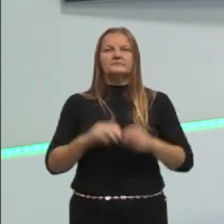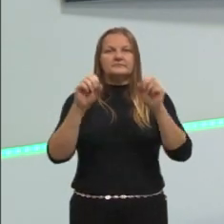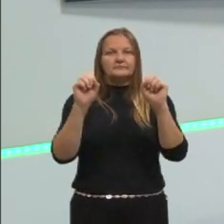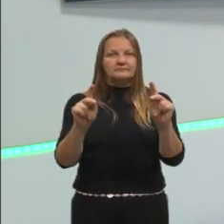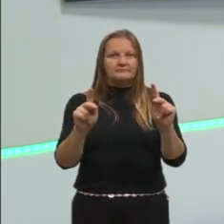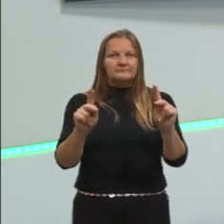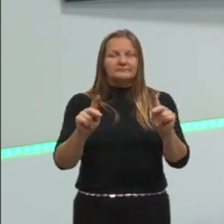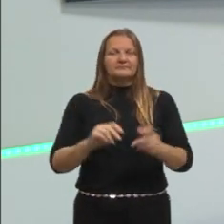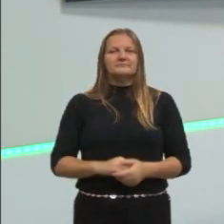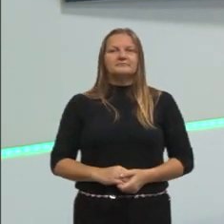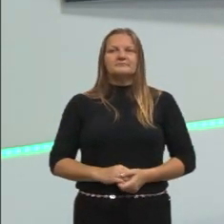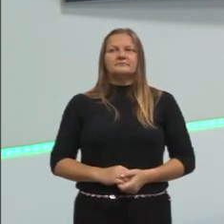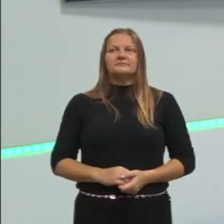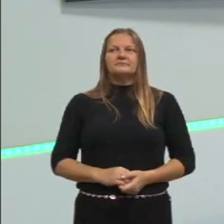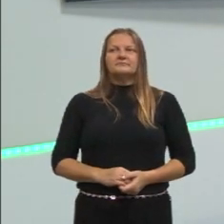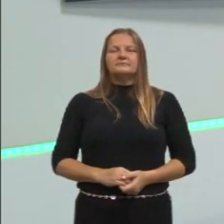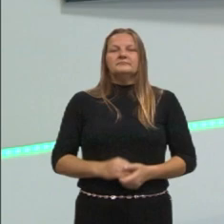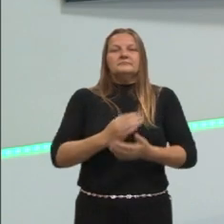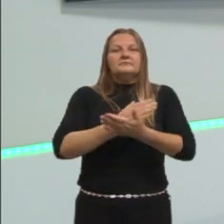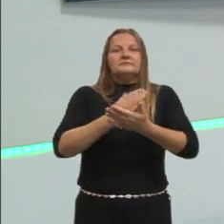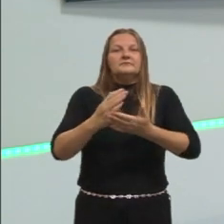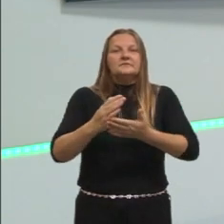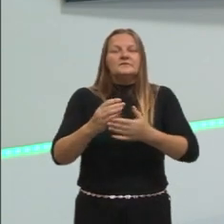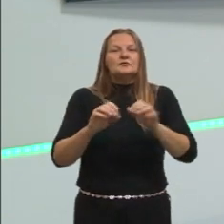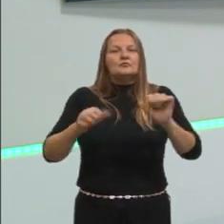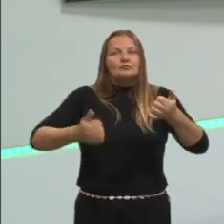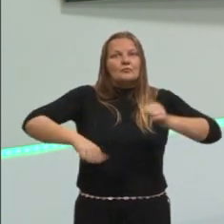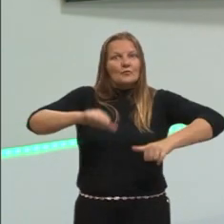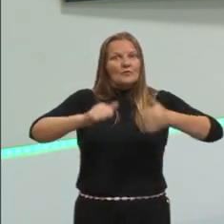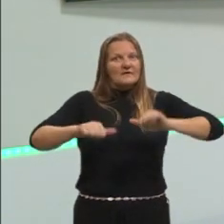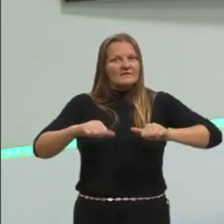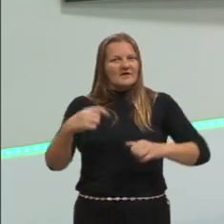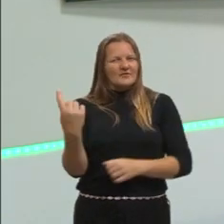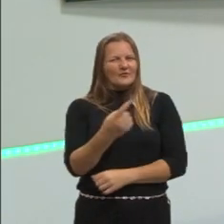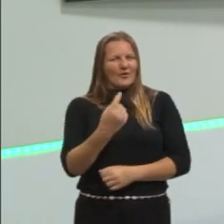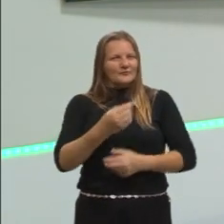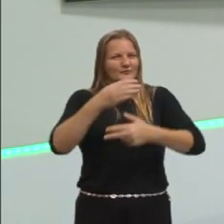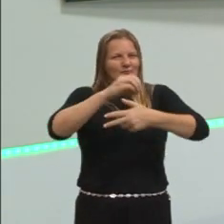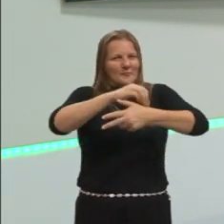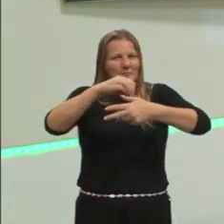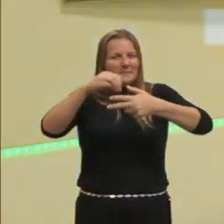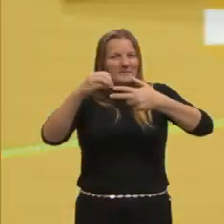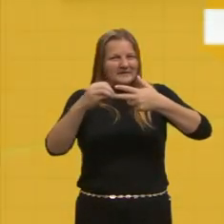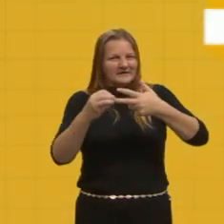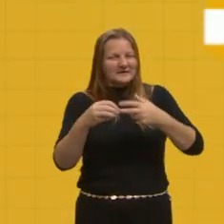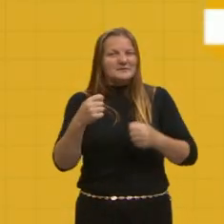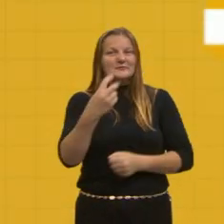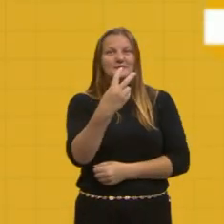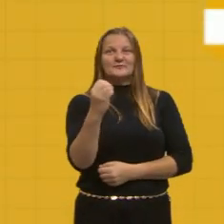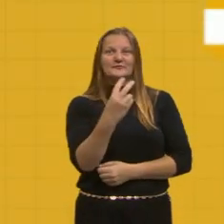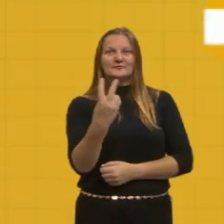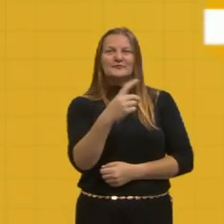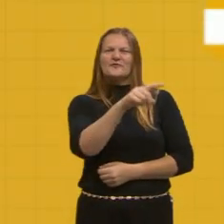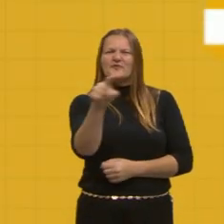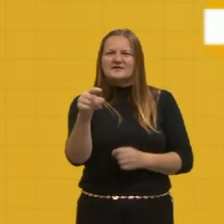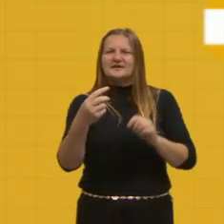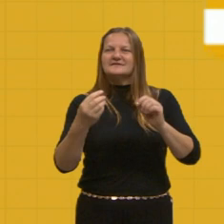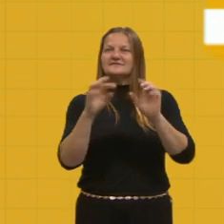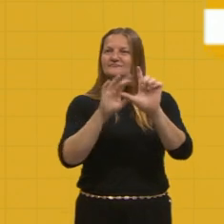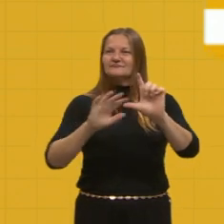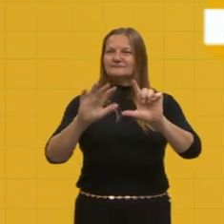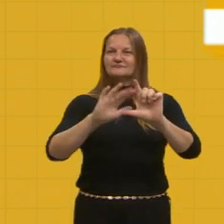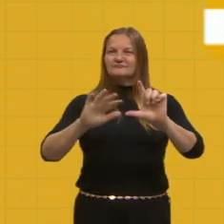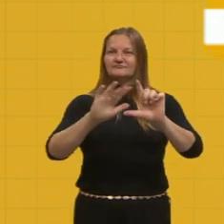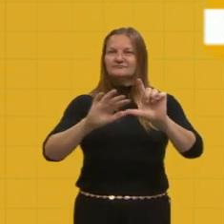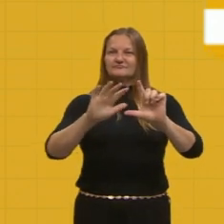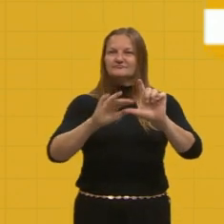como eu disse no início do programa para qualificar o nosso programa né o Enem de 2022 vocês acessem o QR Code